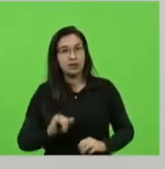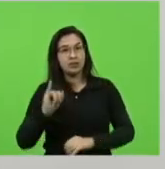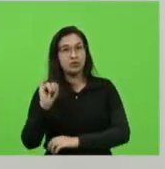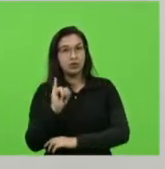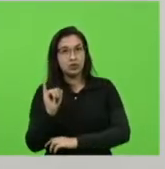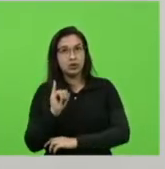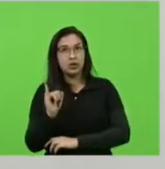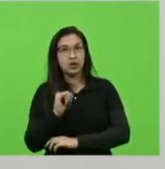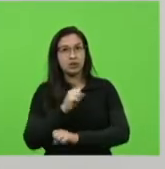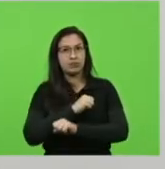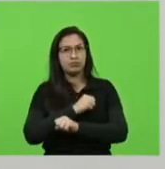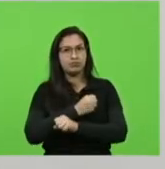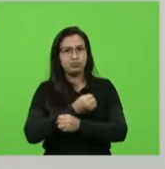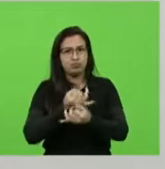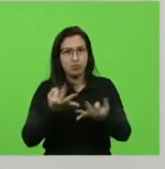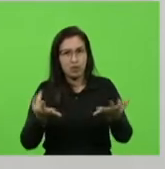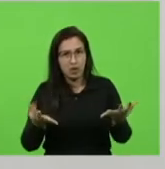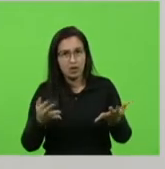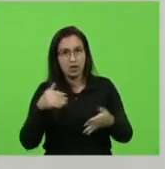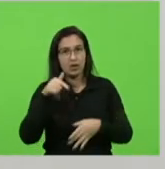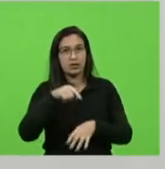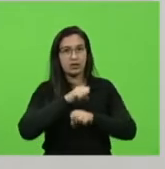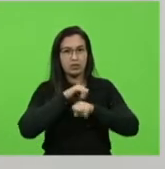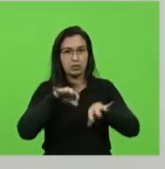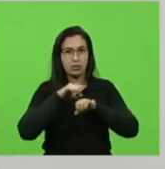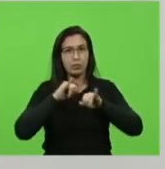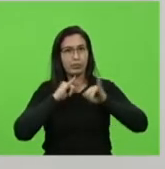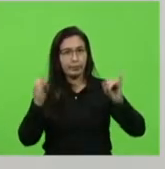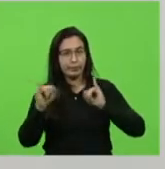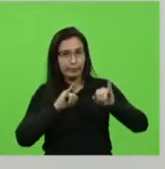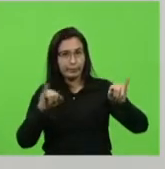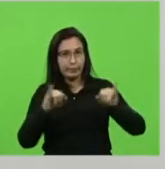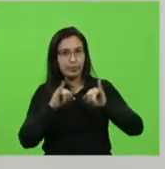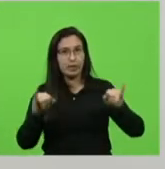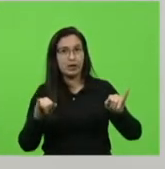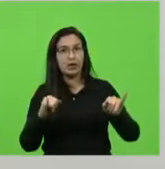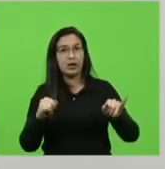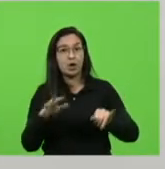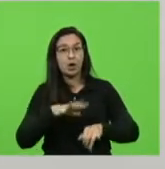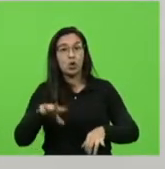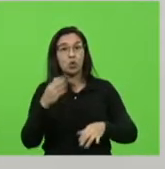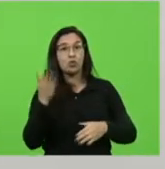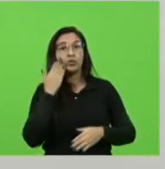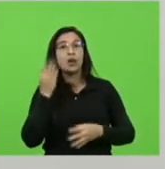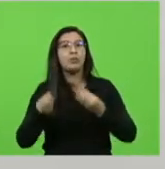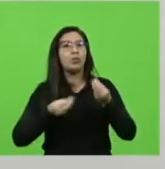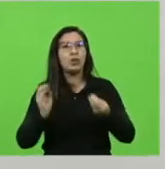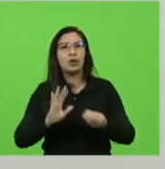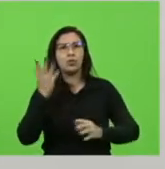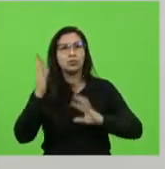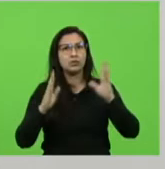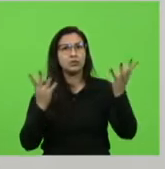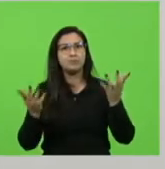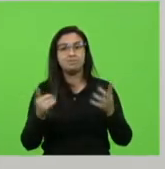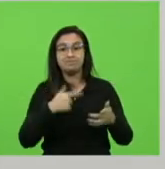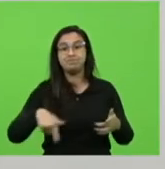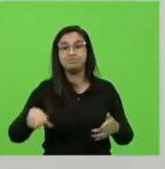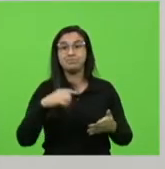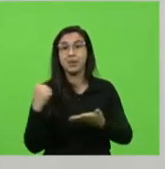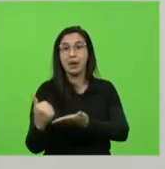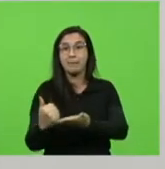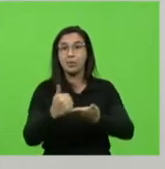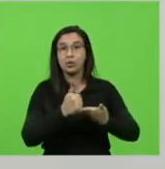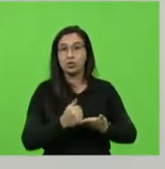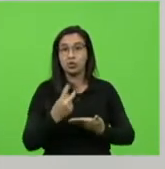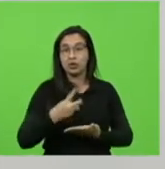que divulgaram isso para que nós pudéssemos tomar ciência do que estava acontecendo. Bom, os nossos apoiadores e também esses três